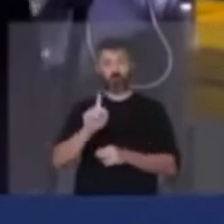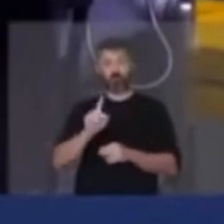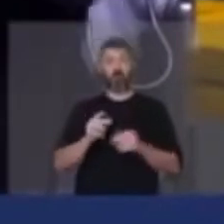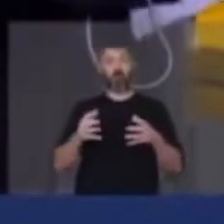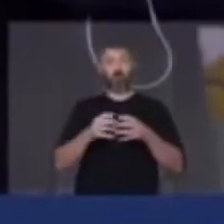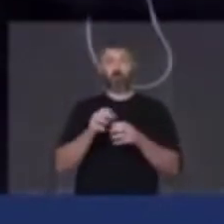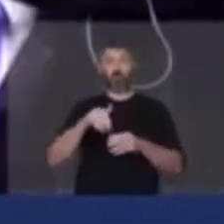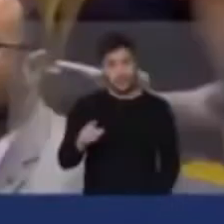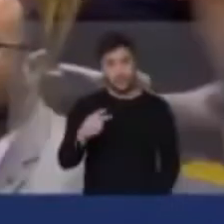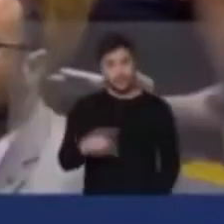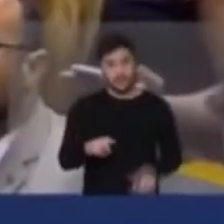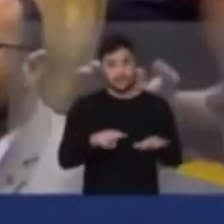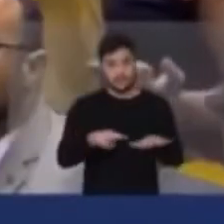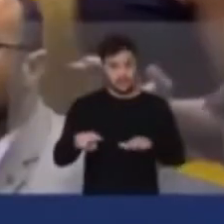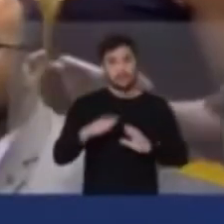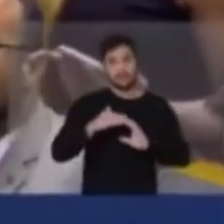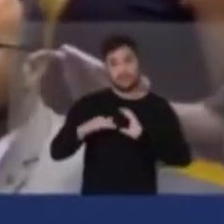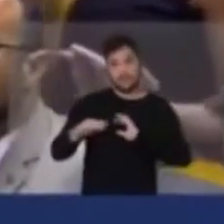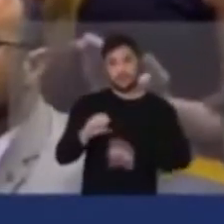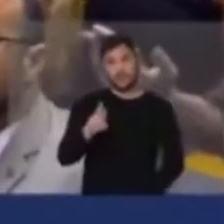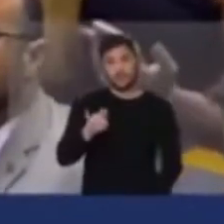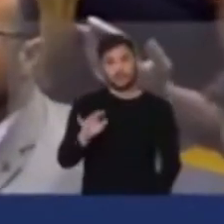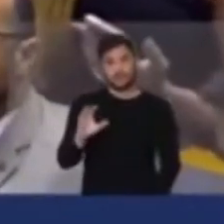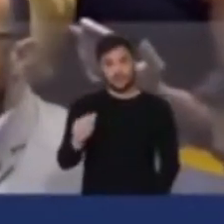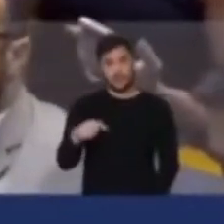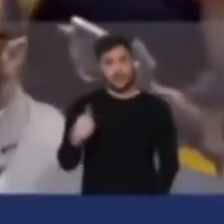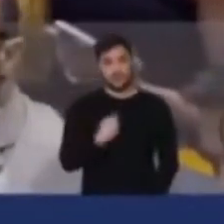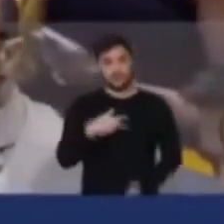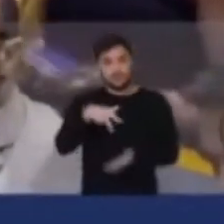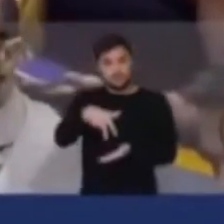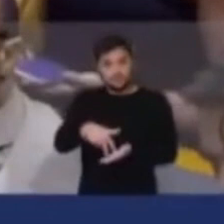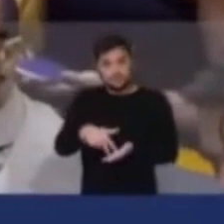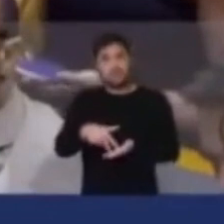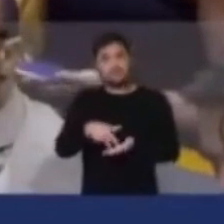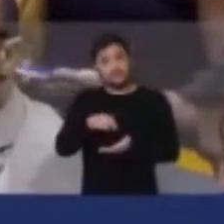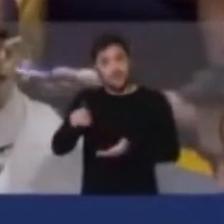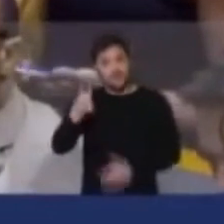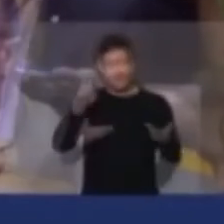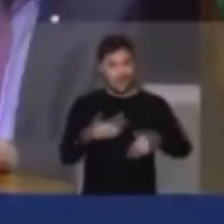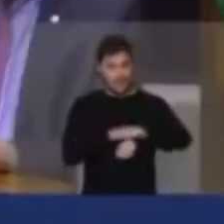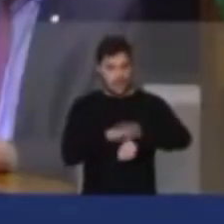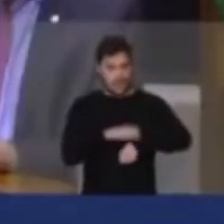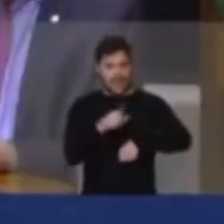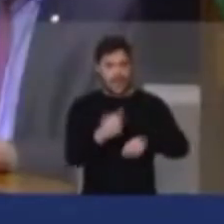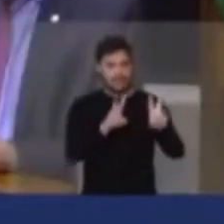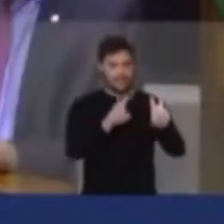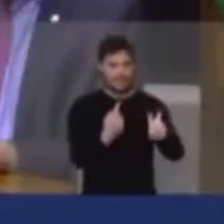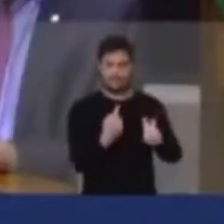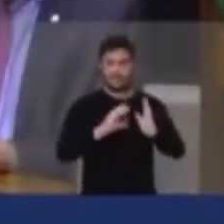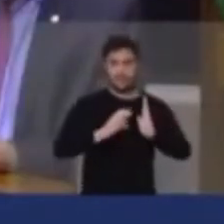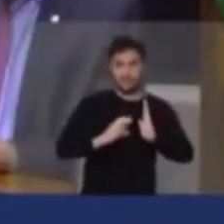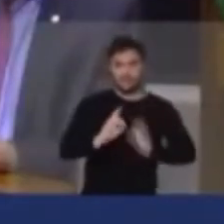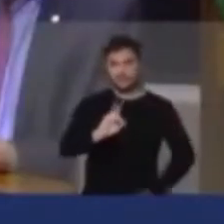naturais. É isso, a gente está discutindo o avanço da fronteira na Amazônia, quando a gente fala da questão do